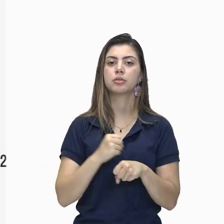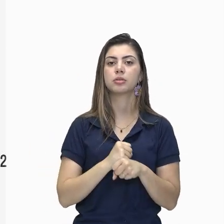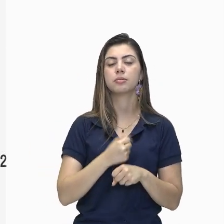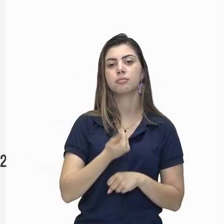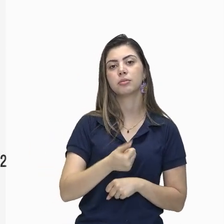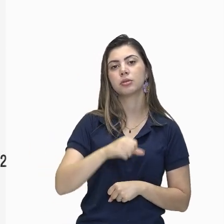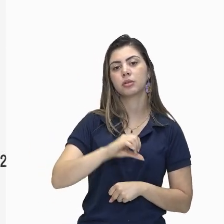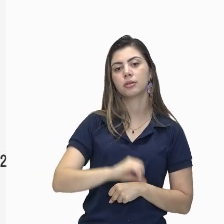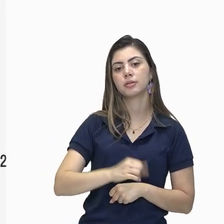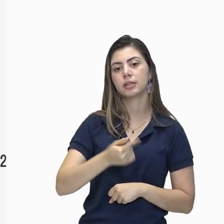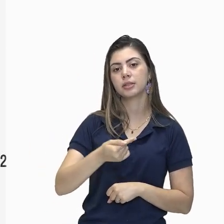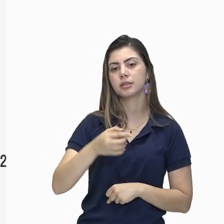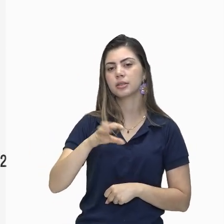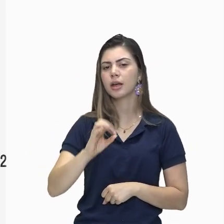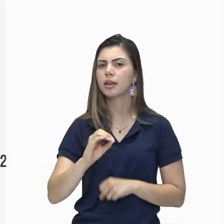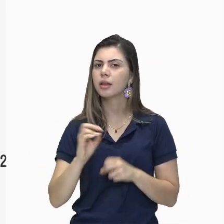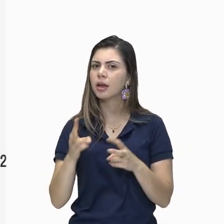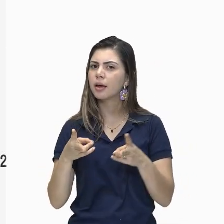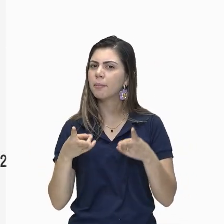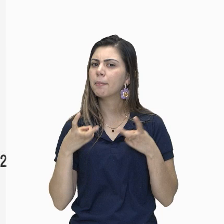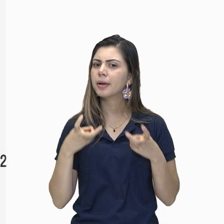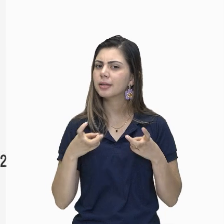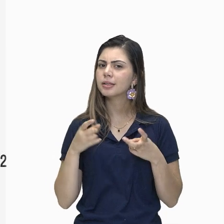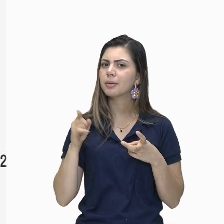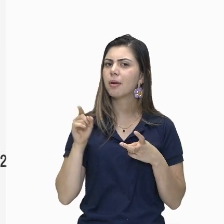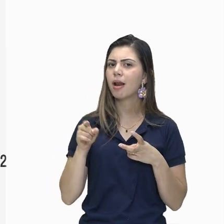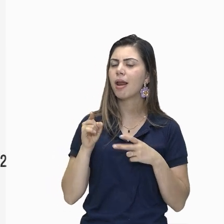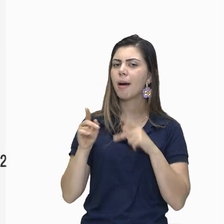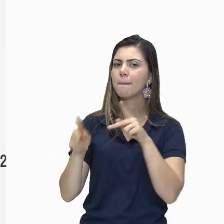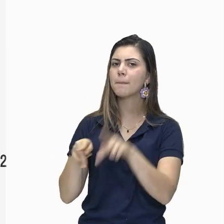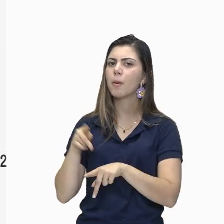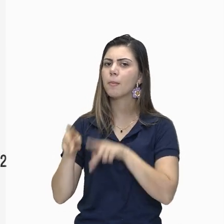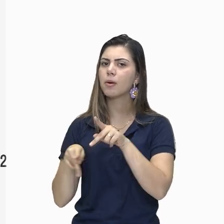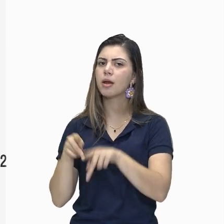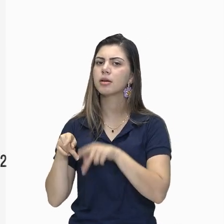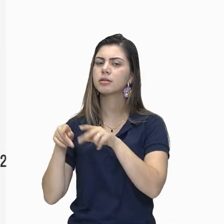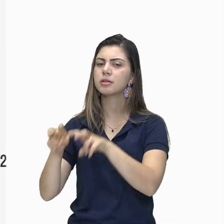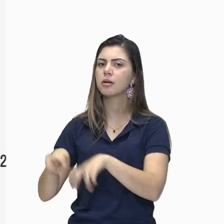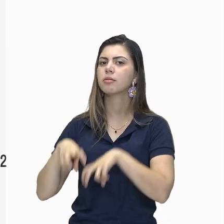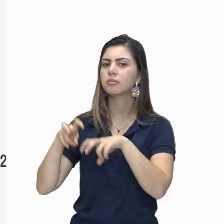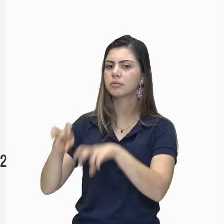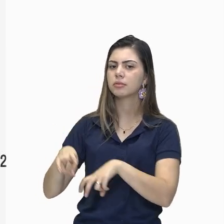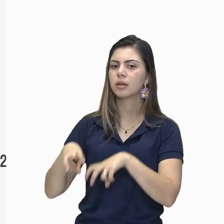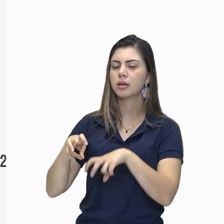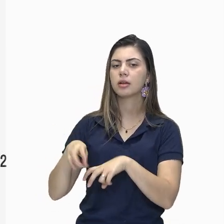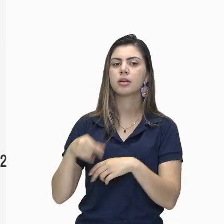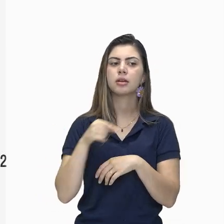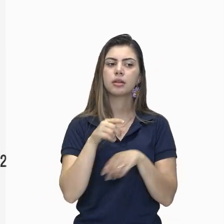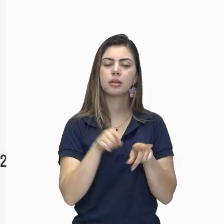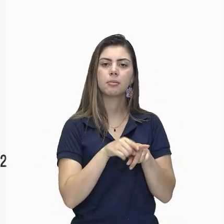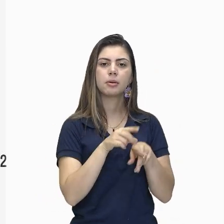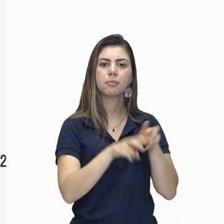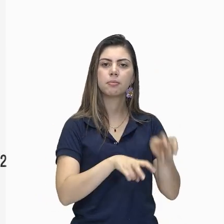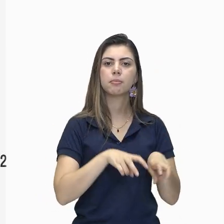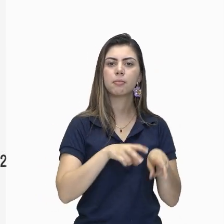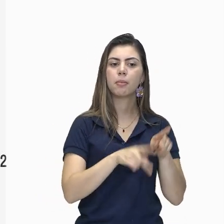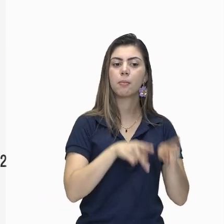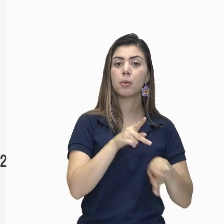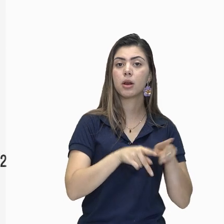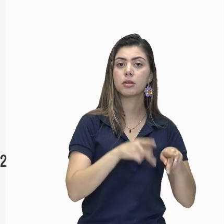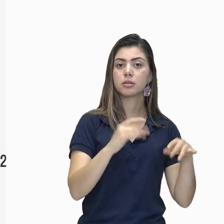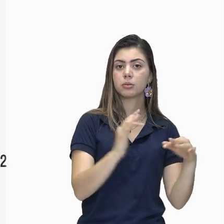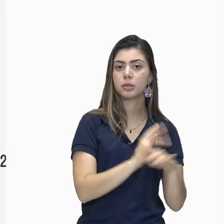1970, observem que a população urbana, ou seja, o número de pessoas vivendo